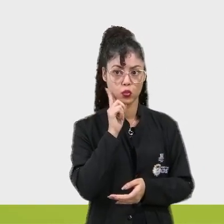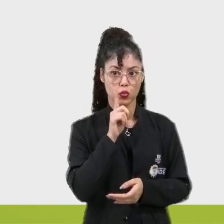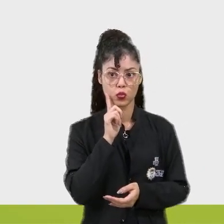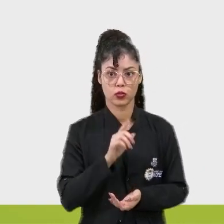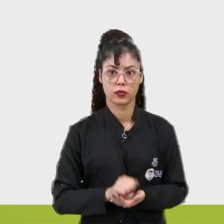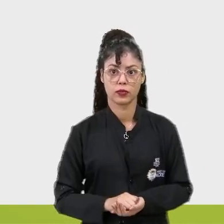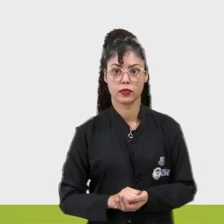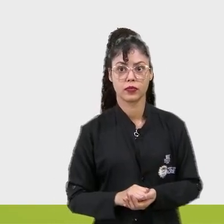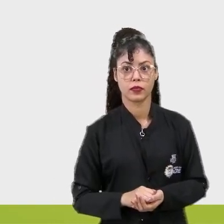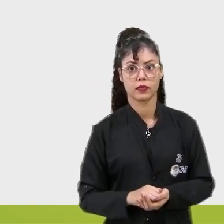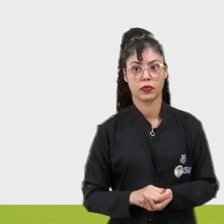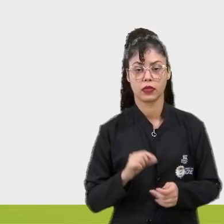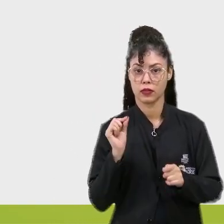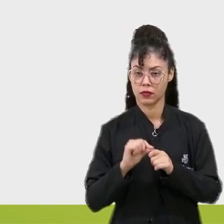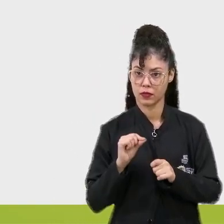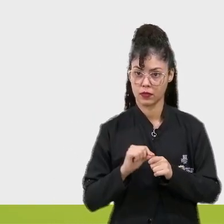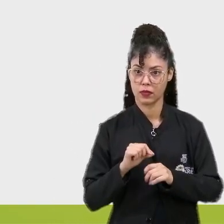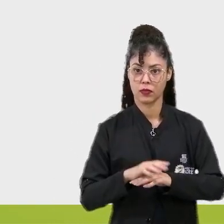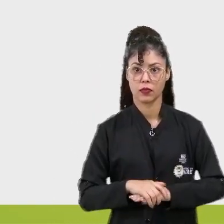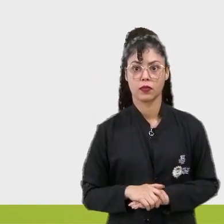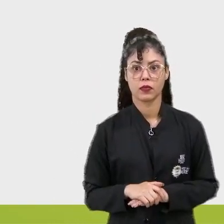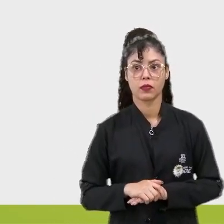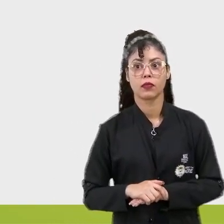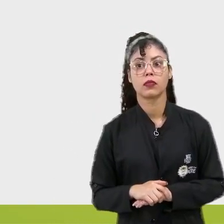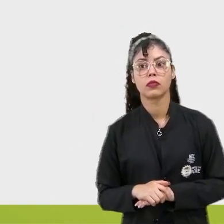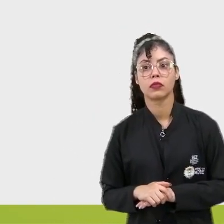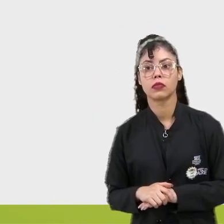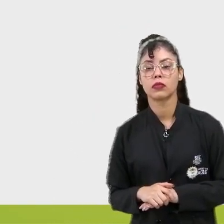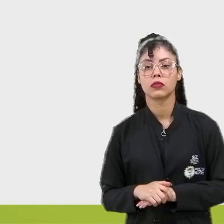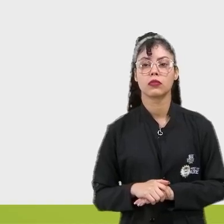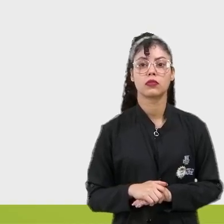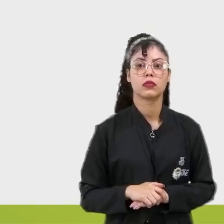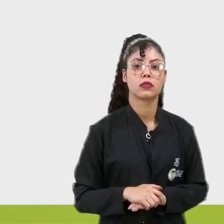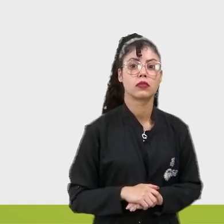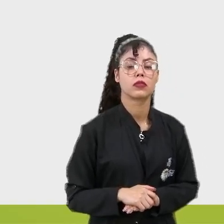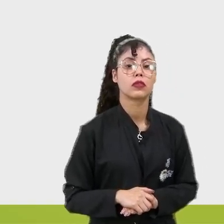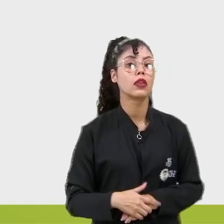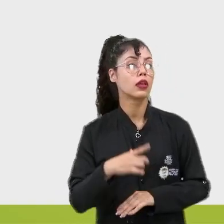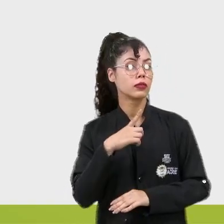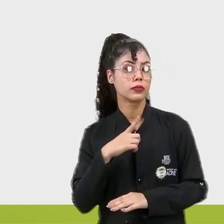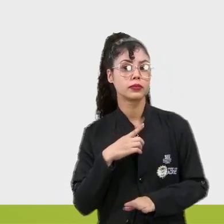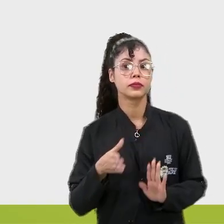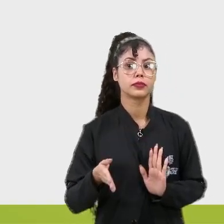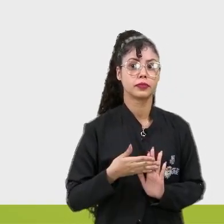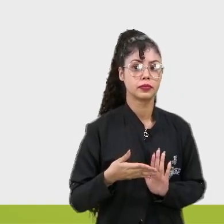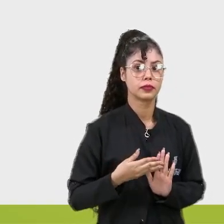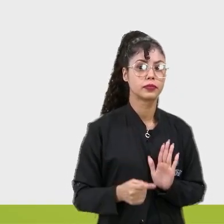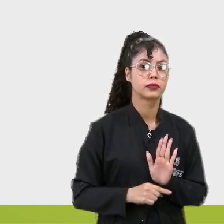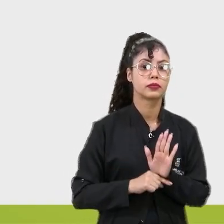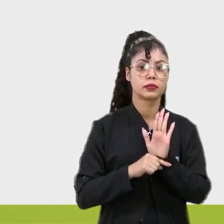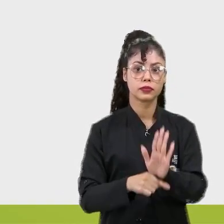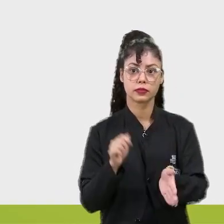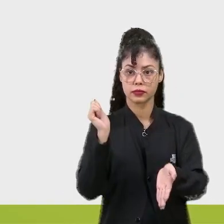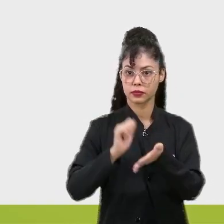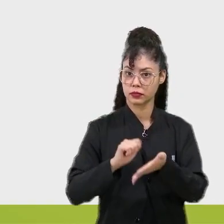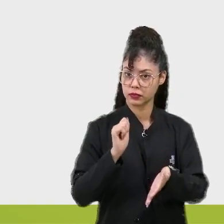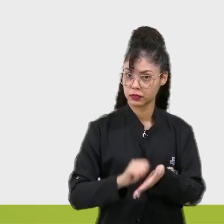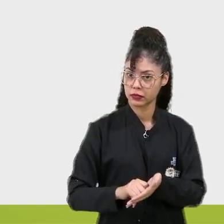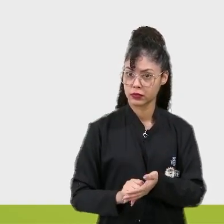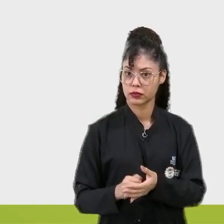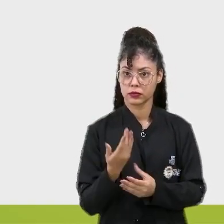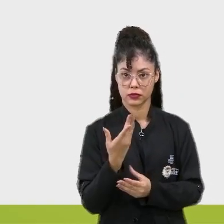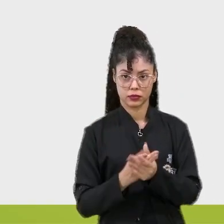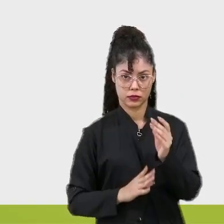Unidos, né? Foram realizadas. Está sendo comprovada a importância da escrita à